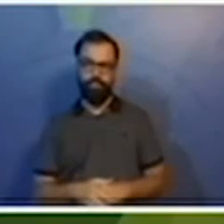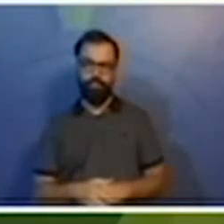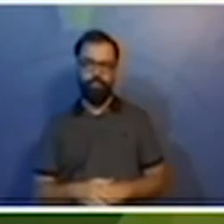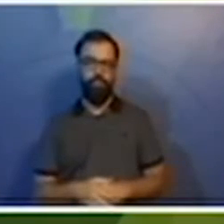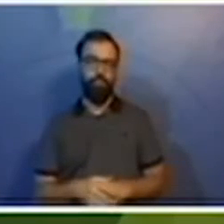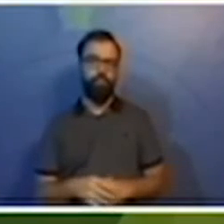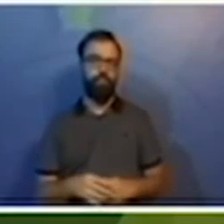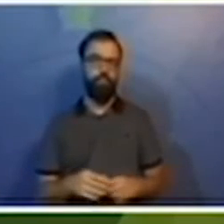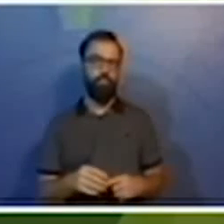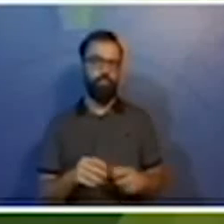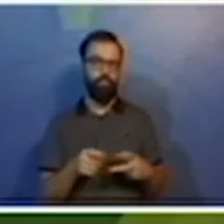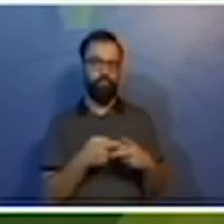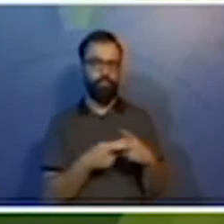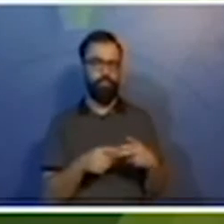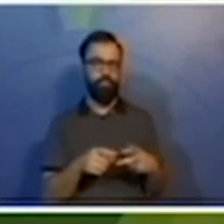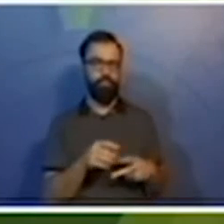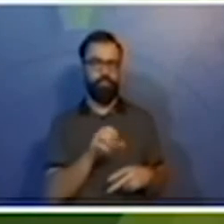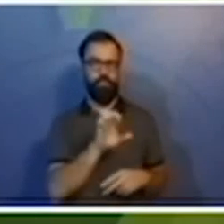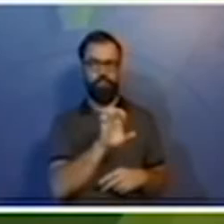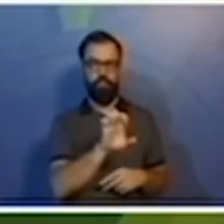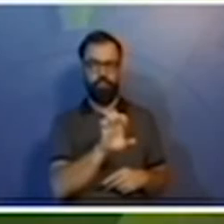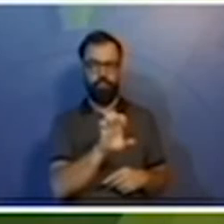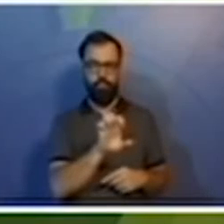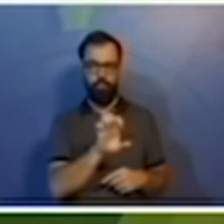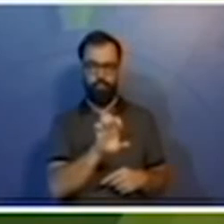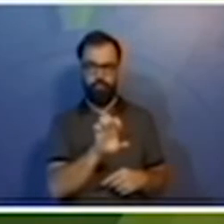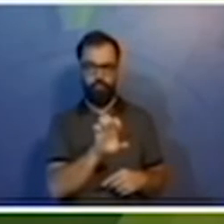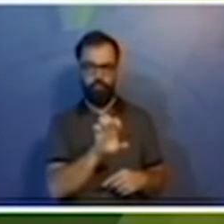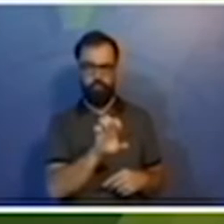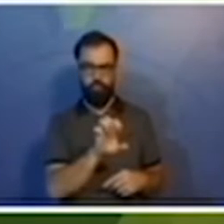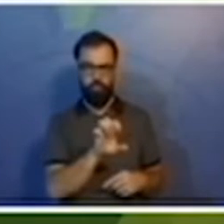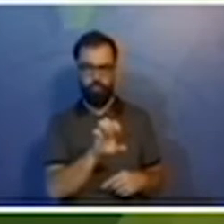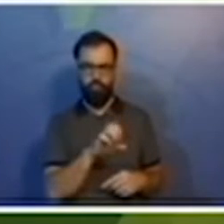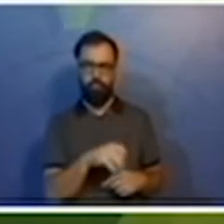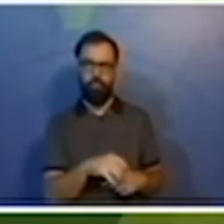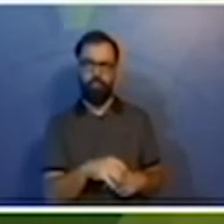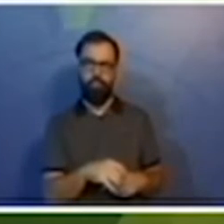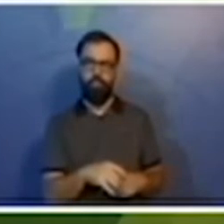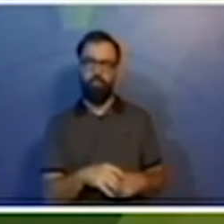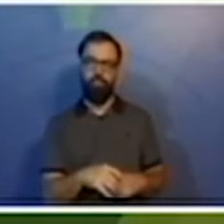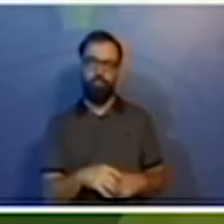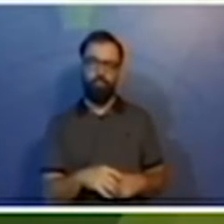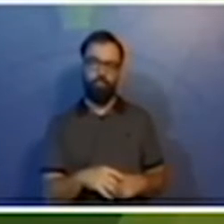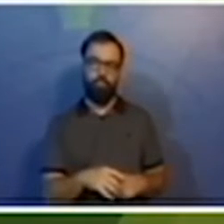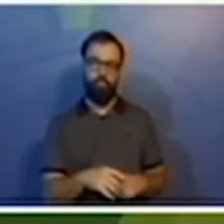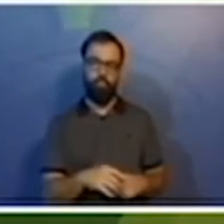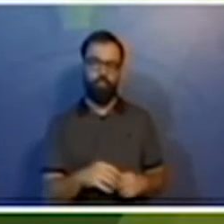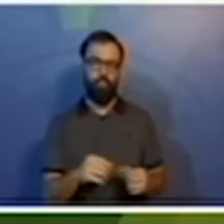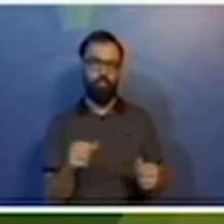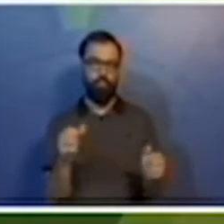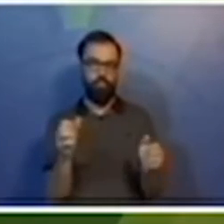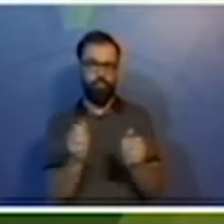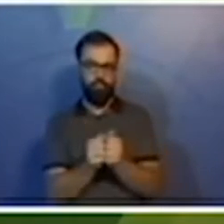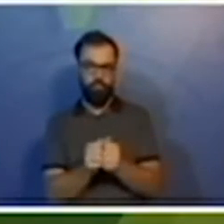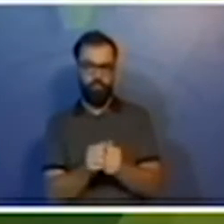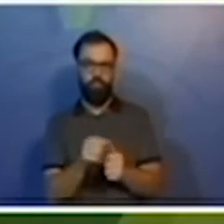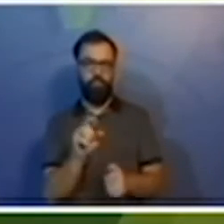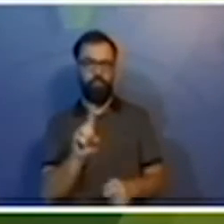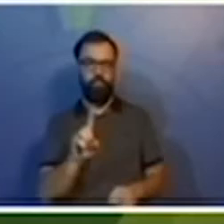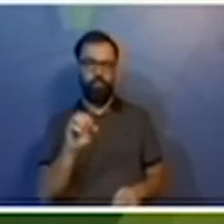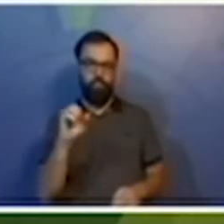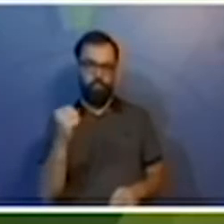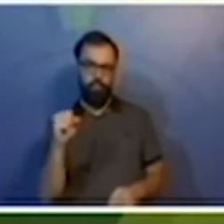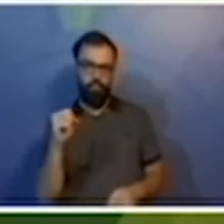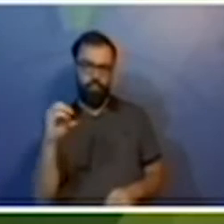A medida do ângulo E, sabendo que A e E são suplementares. Mesma coisa, suplementar